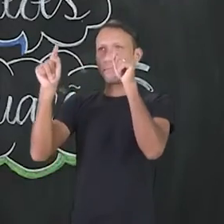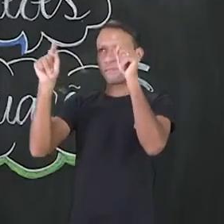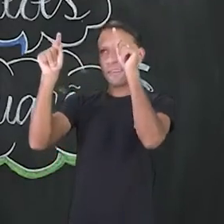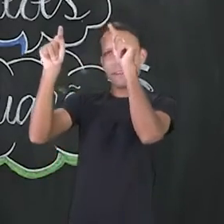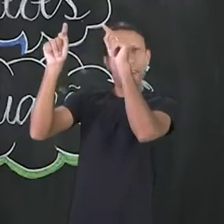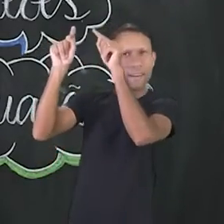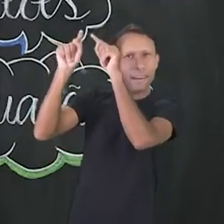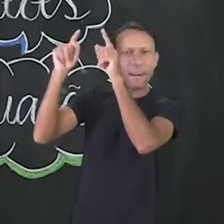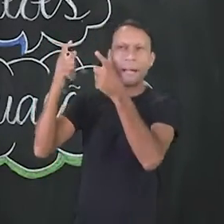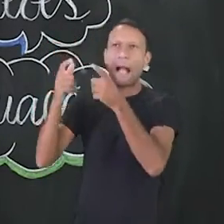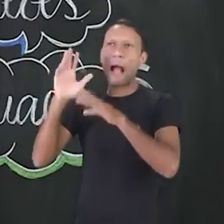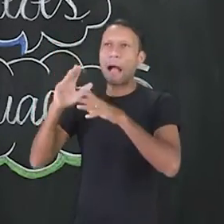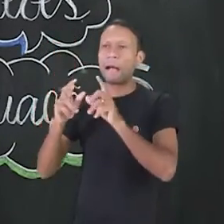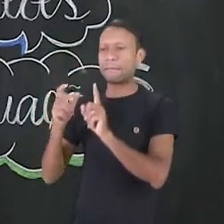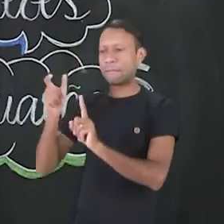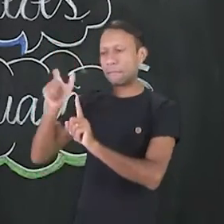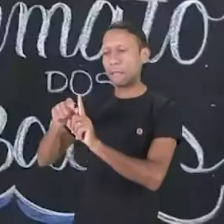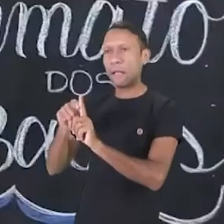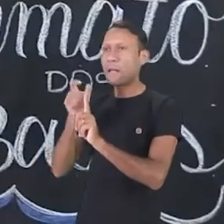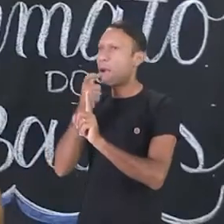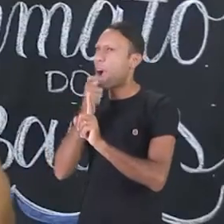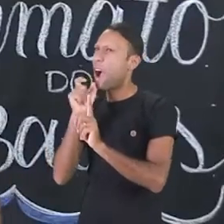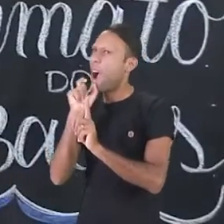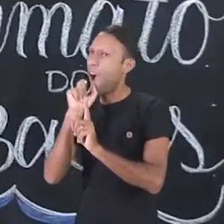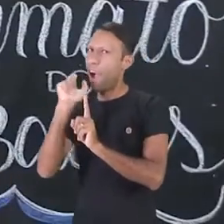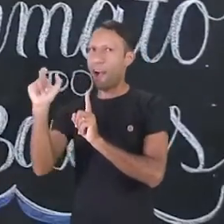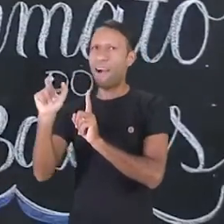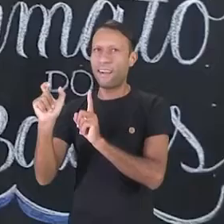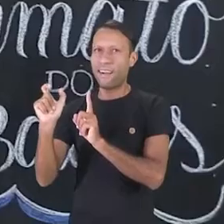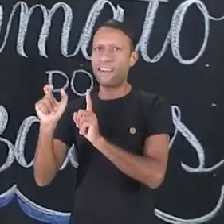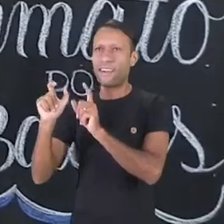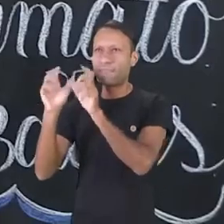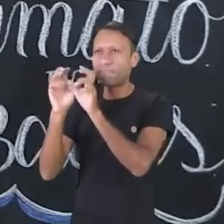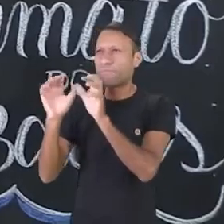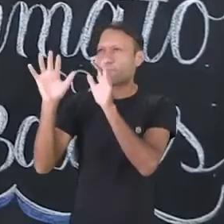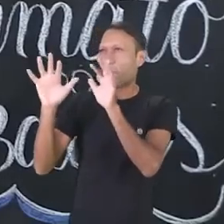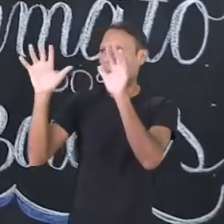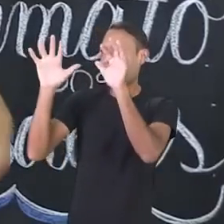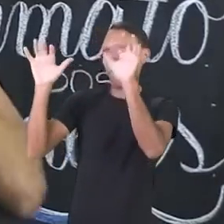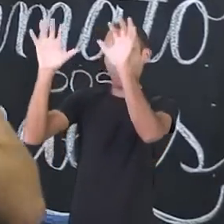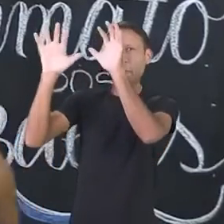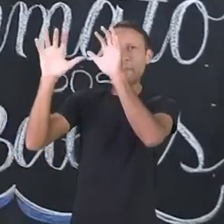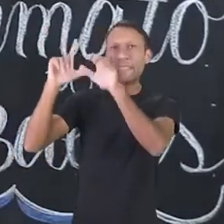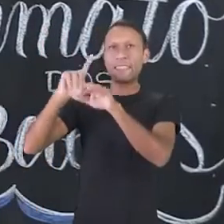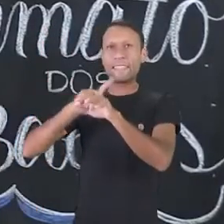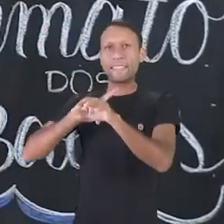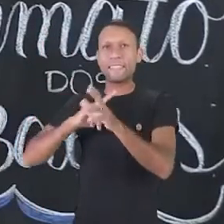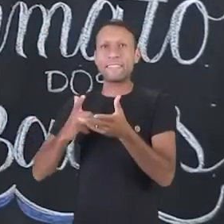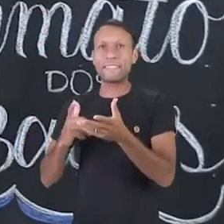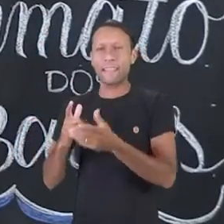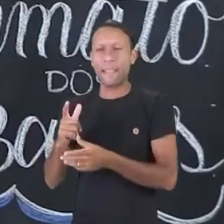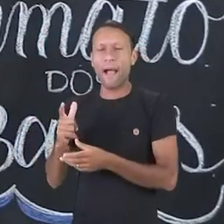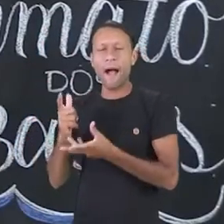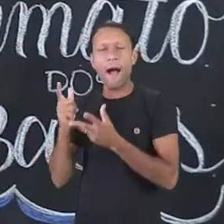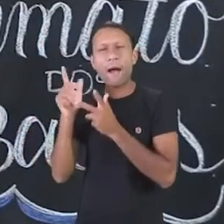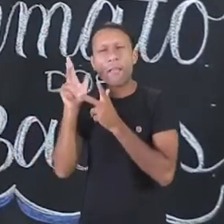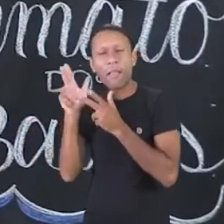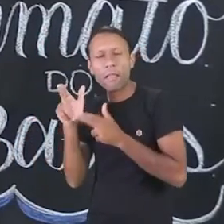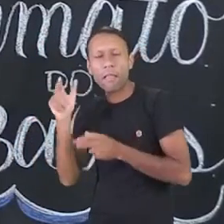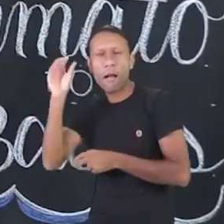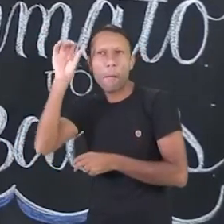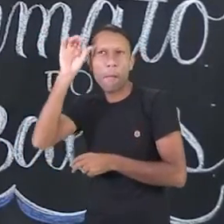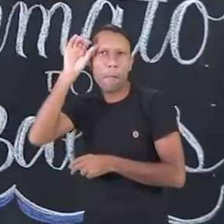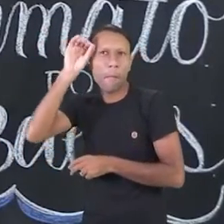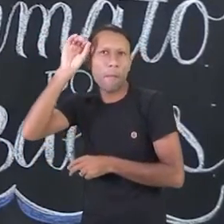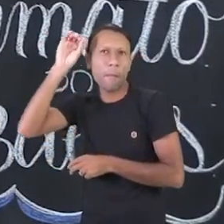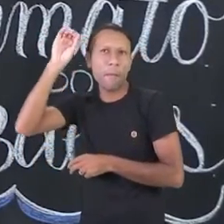para mostrar que o personagem está gritando ou que ele está assustado. Alguns formatos de balões também típicos são os formatos de balões com algumas bolinhas que vão